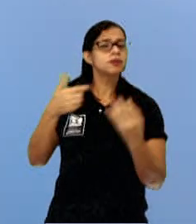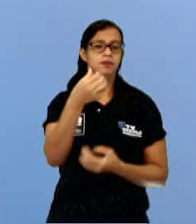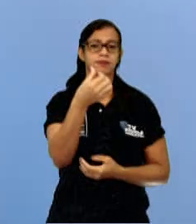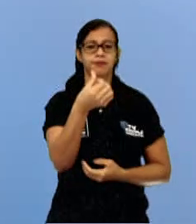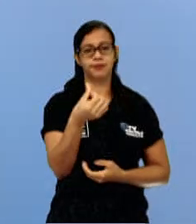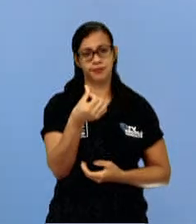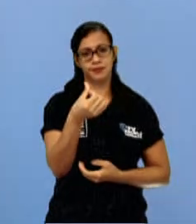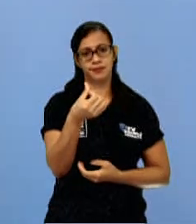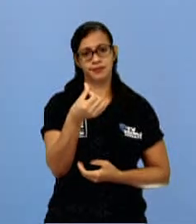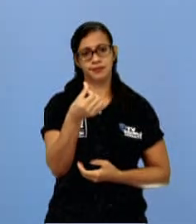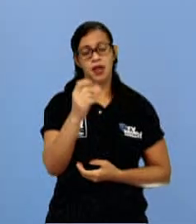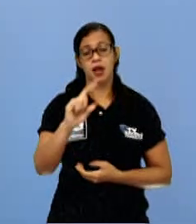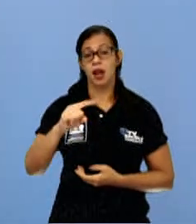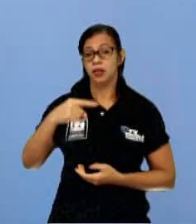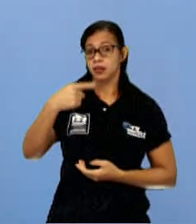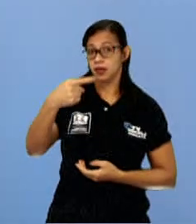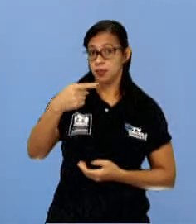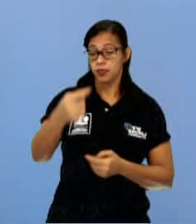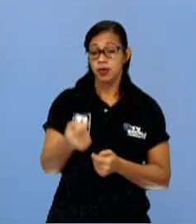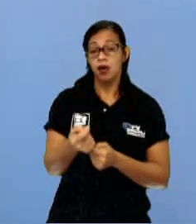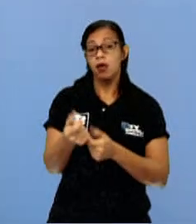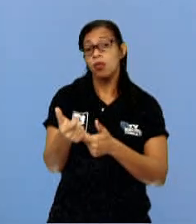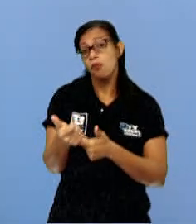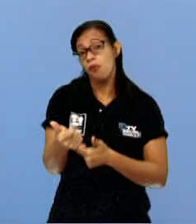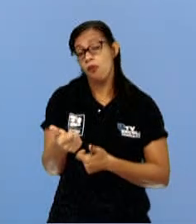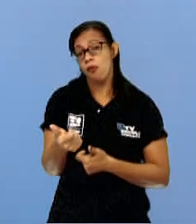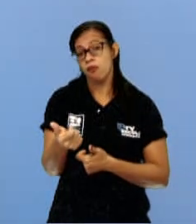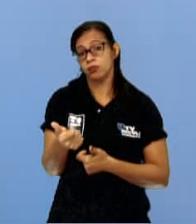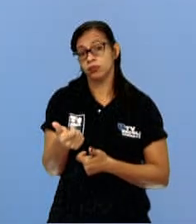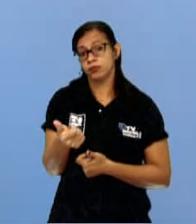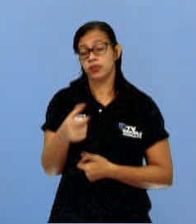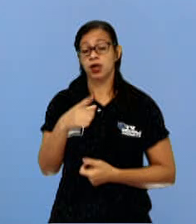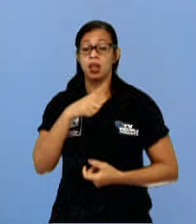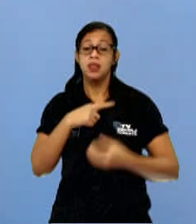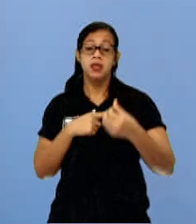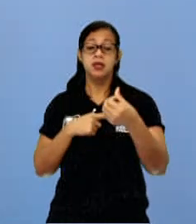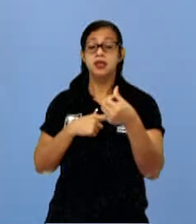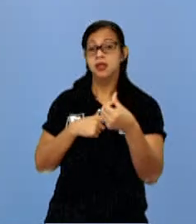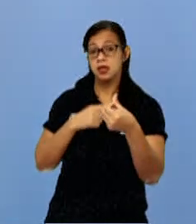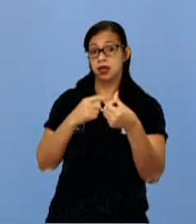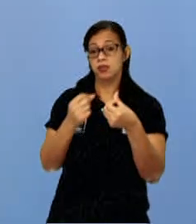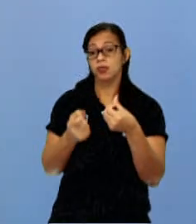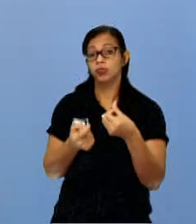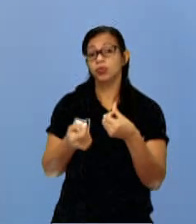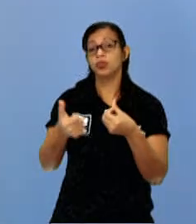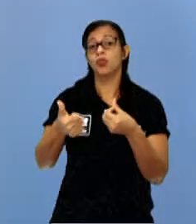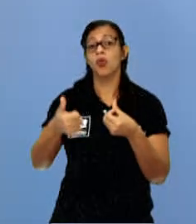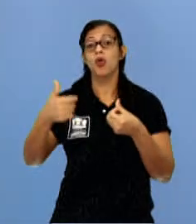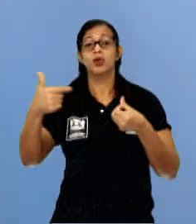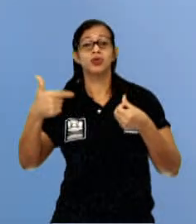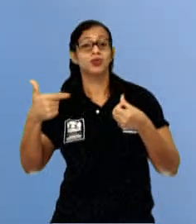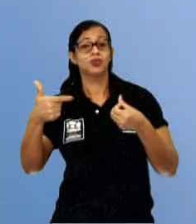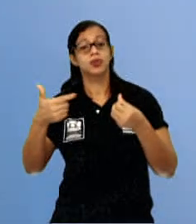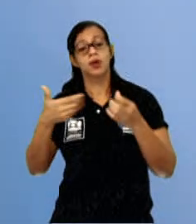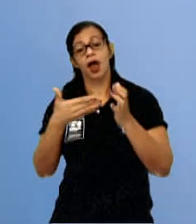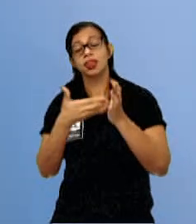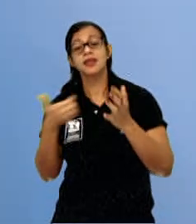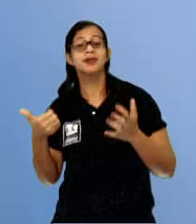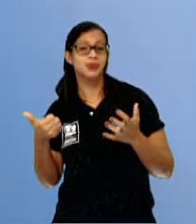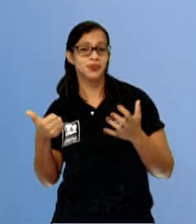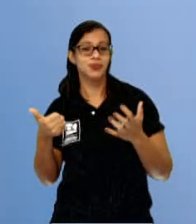Letícia decidiu doar ela tinha 6 bonecas recebeu decidiu doar duas ficou com 4 bonecas